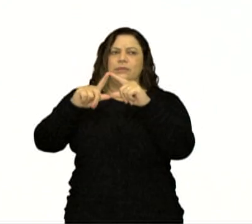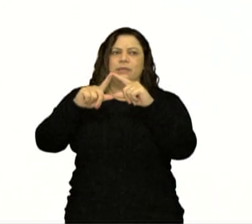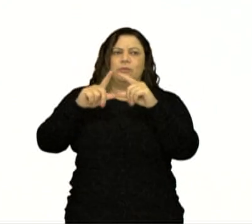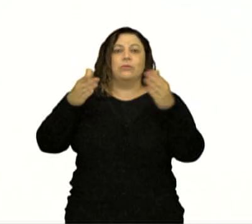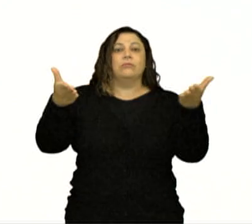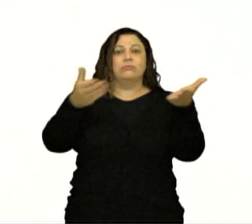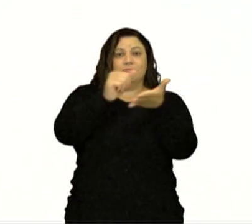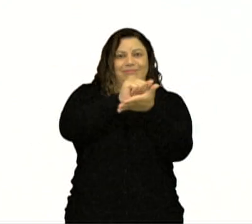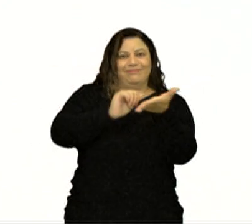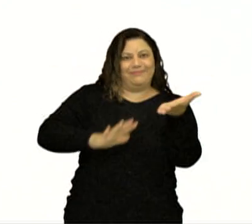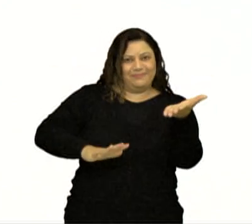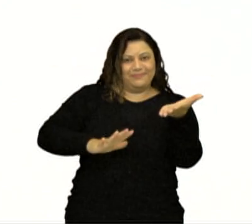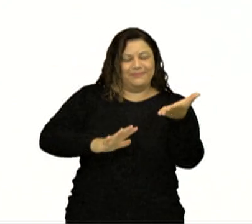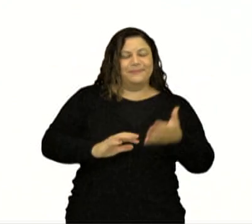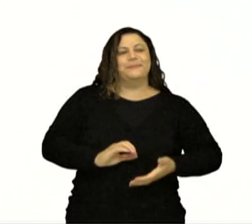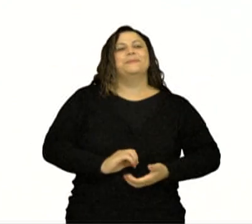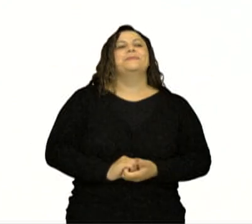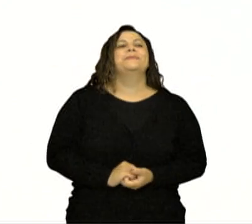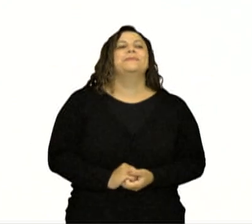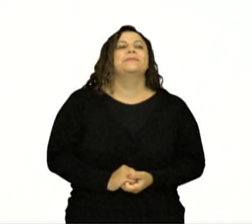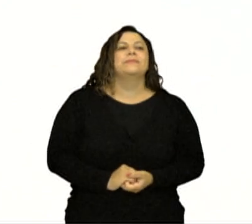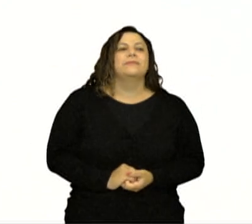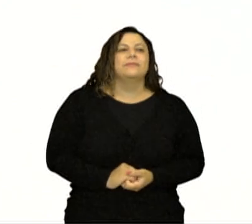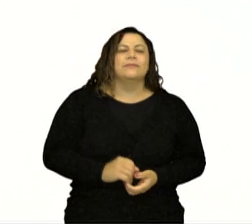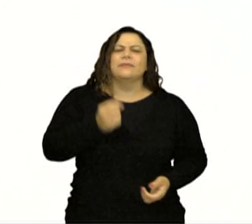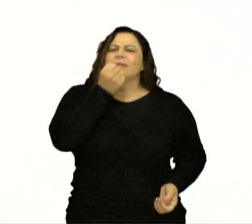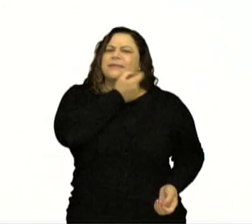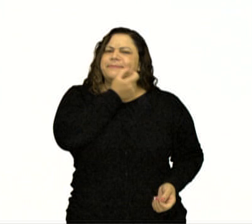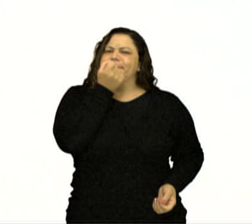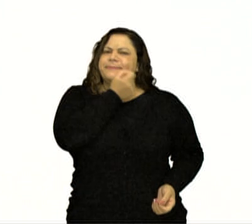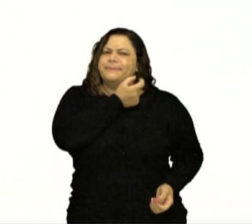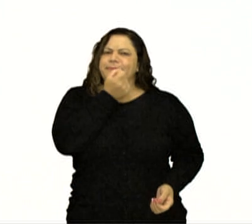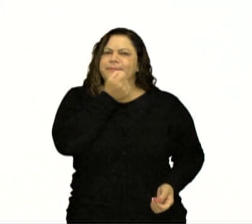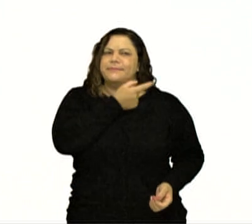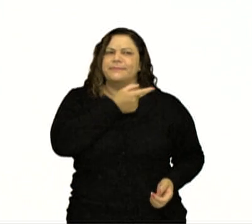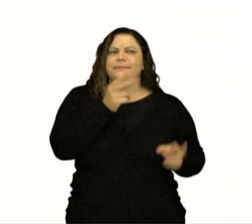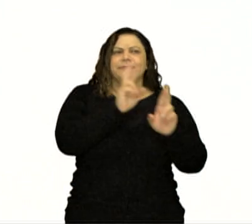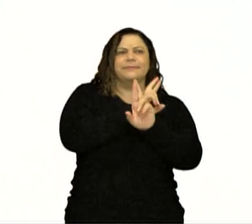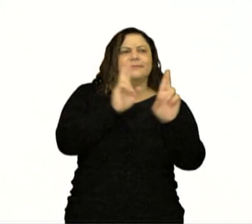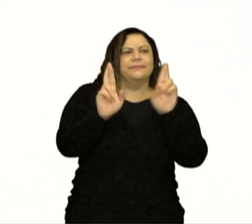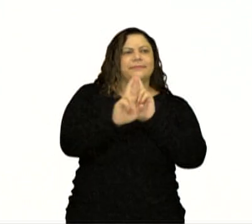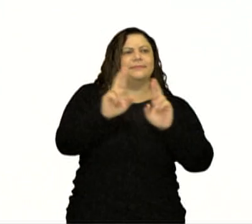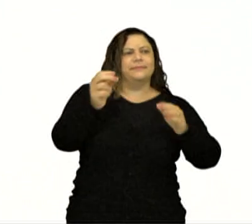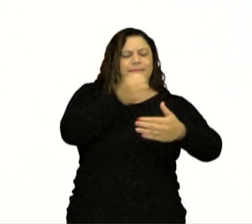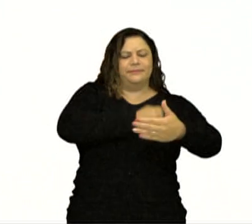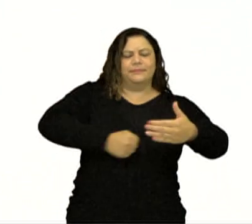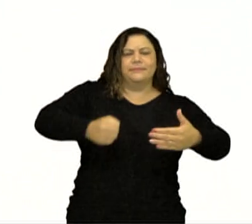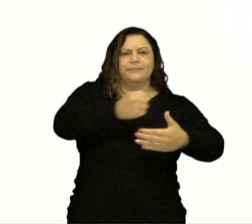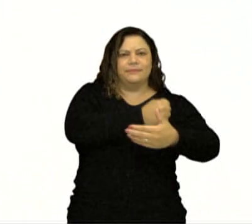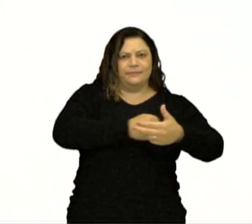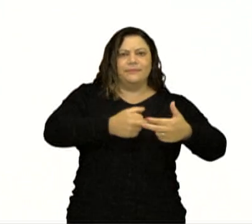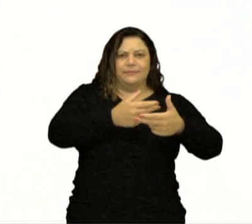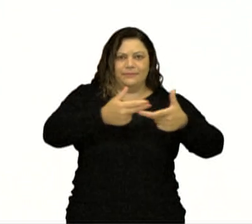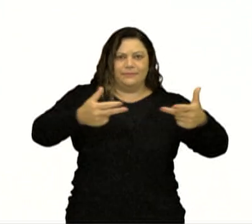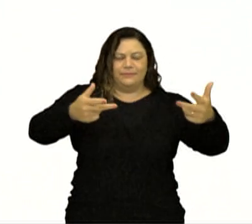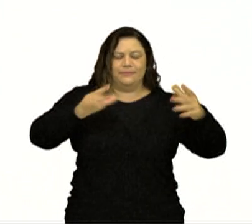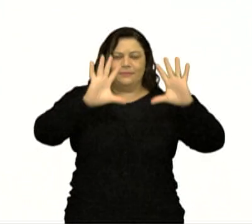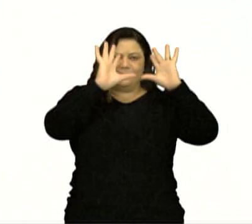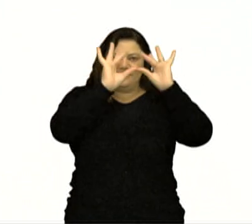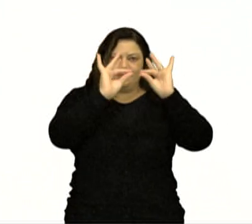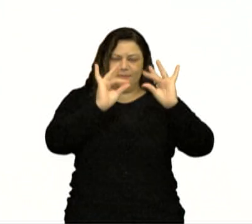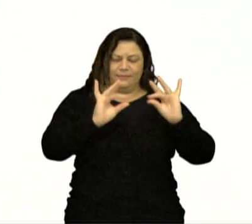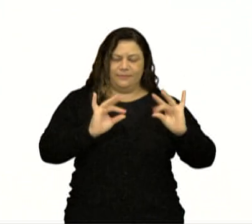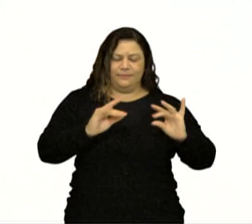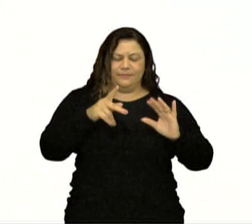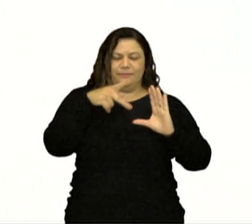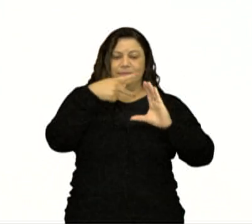uma outra atividade aqui, gente. A charge ao lado faz relação entre uma cozinha e a síntese proteica, a síntese de proteínas.